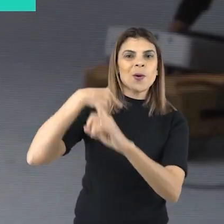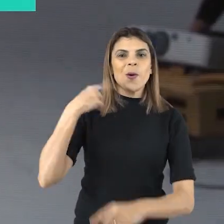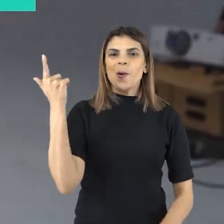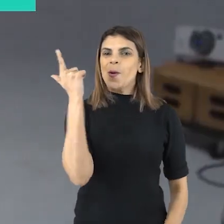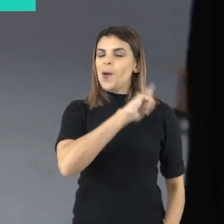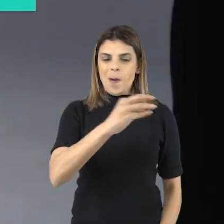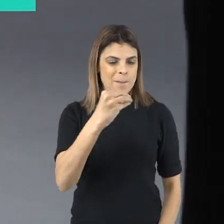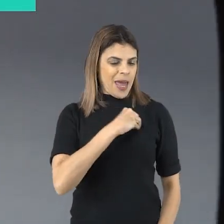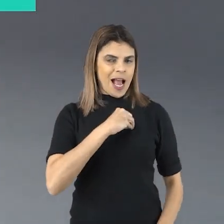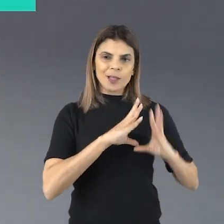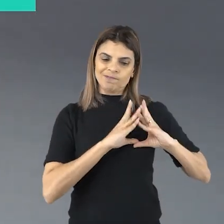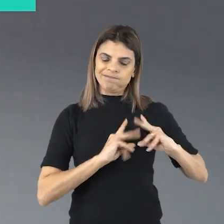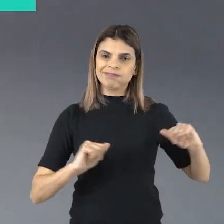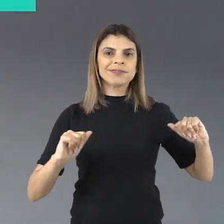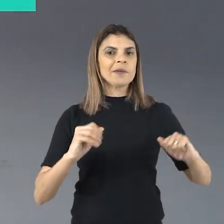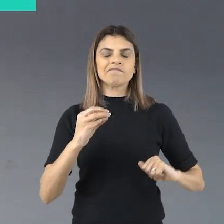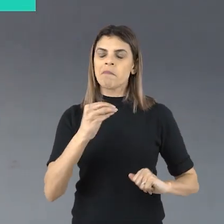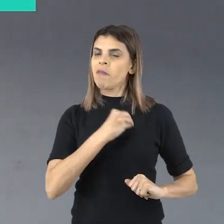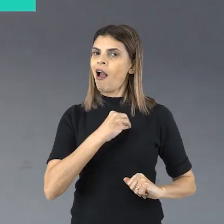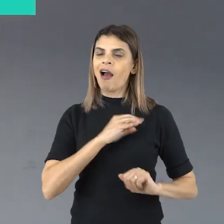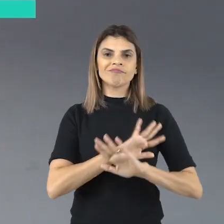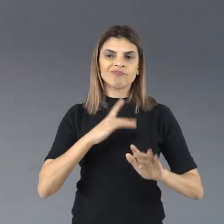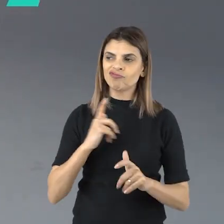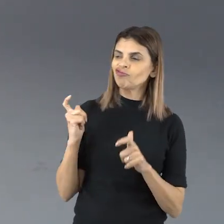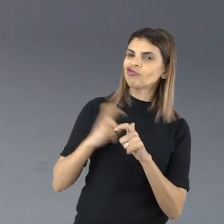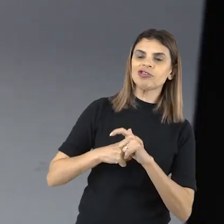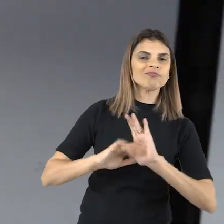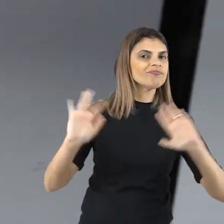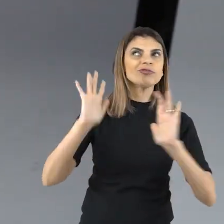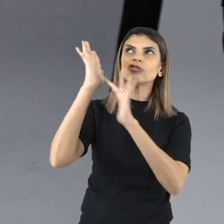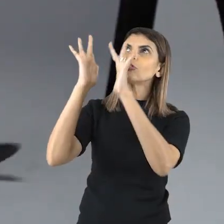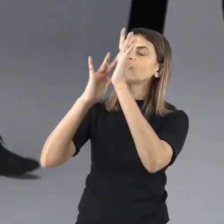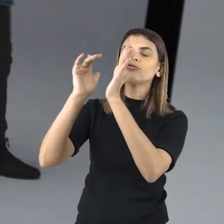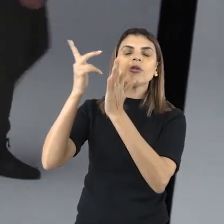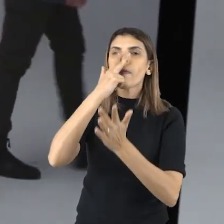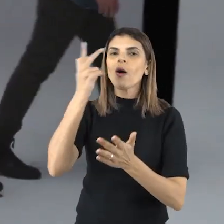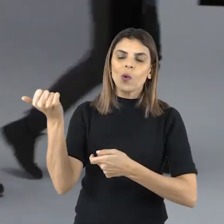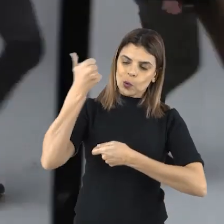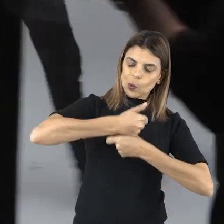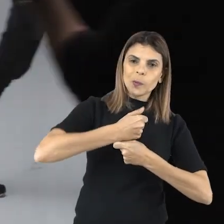pago. Nossa culpa foi eliminada. A dívida que tínhamos foi paga por nós.